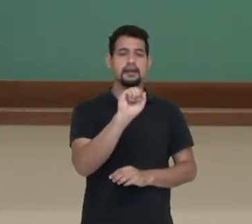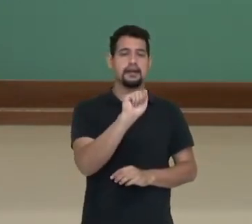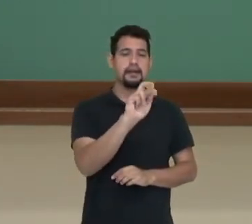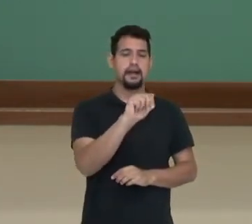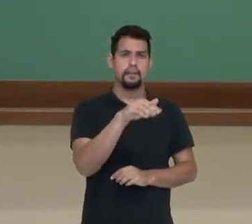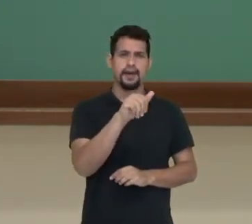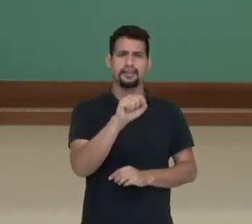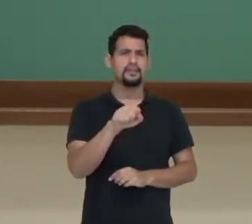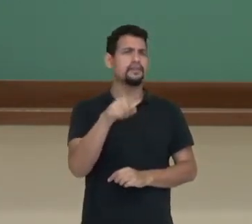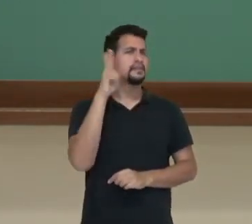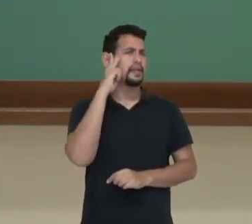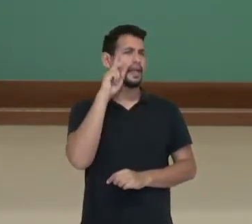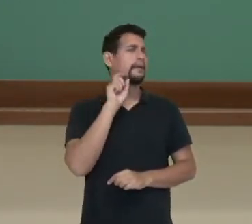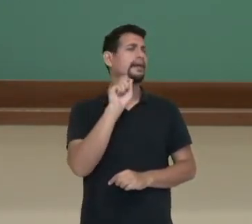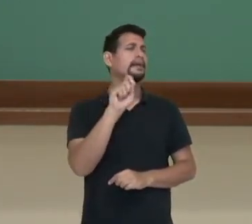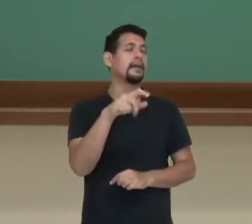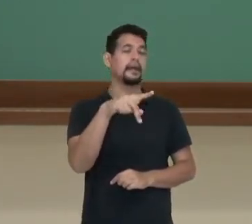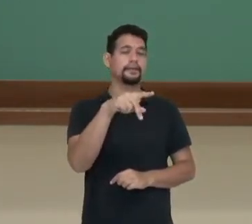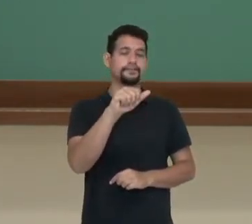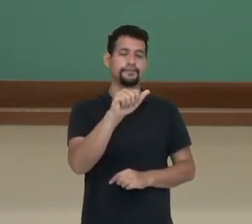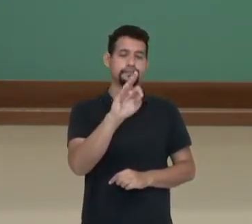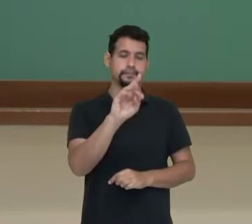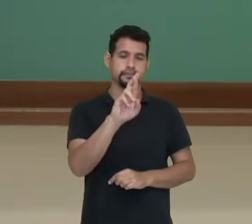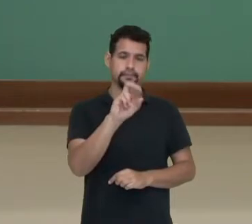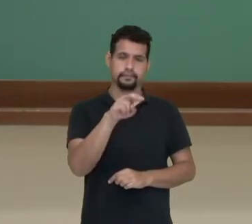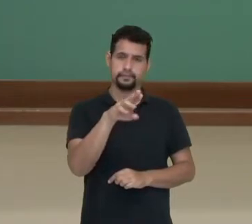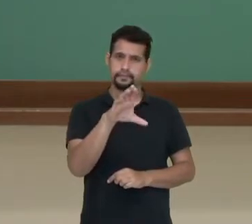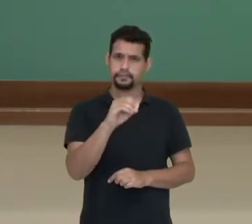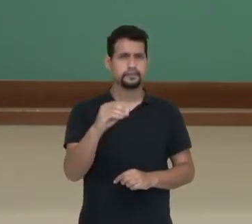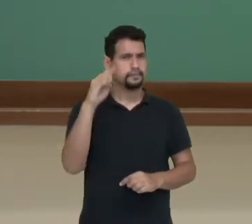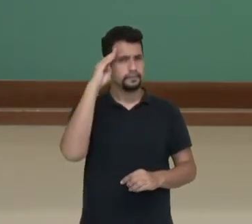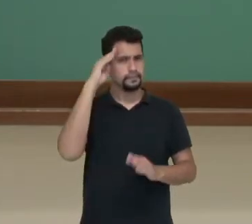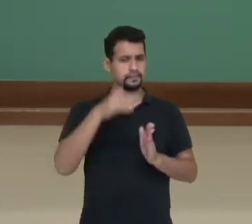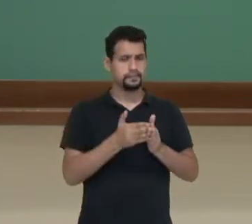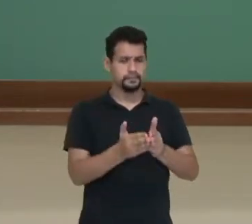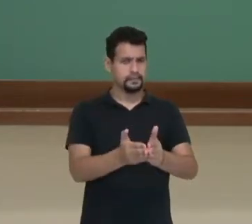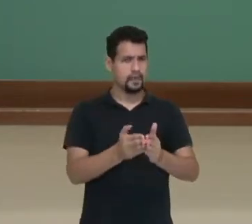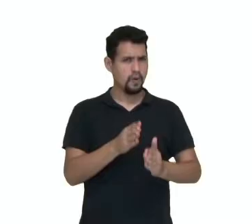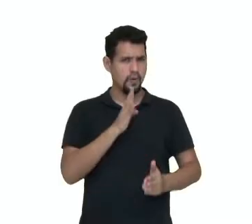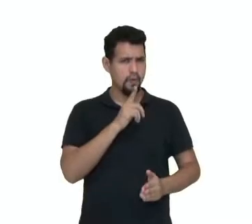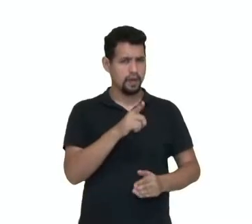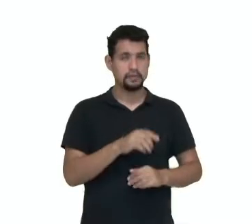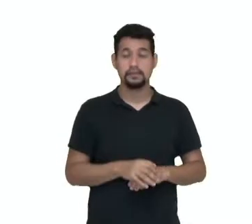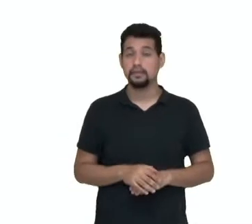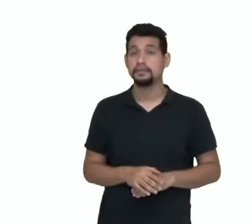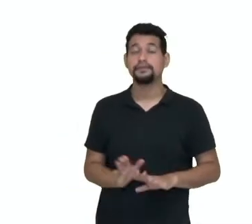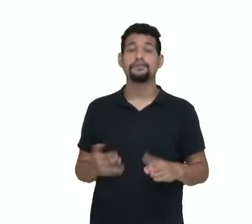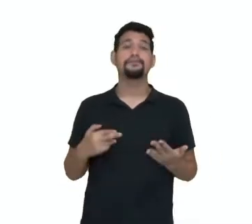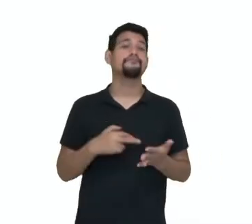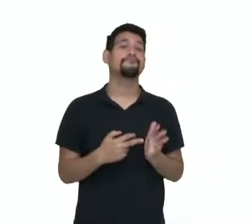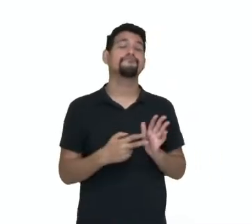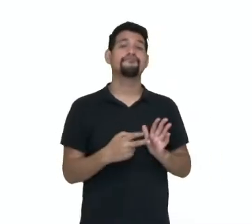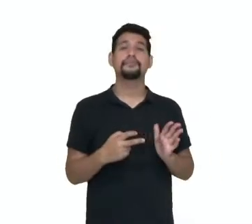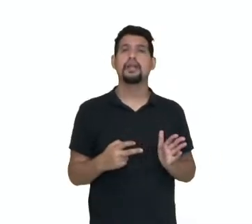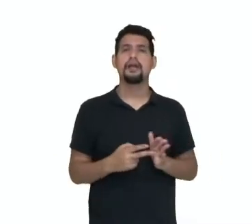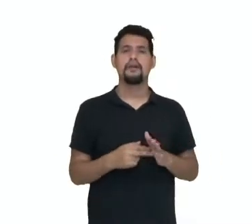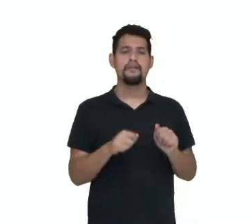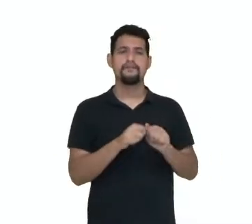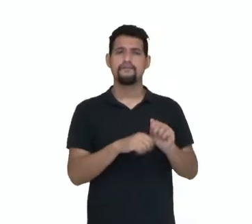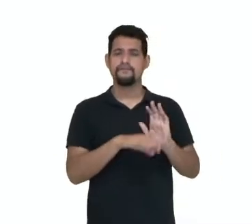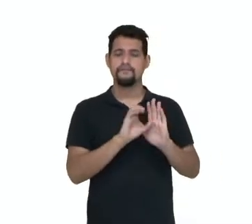quem é o patrono da Marinha Brasileira? Então, respondendo aqui para a gente, as Forças Armadas Brasileiras são constituídas